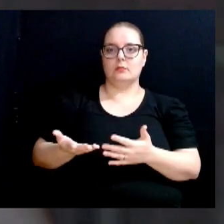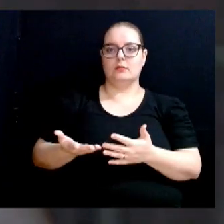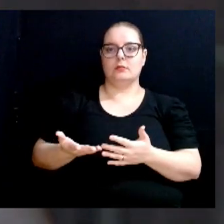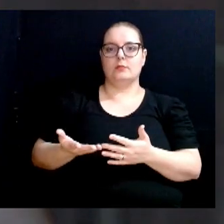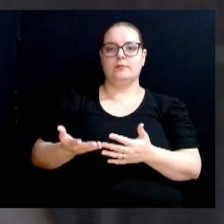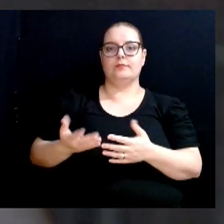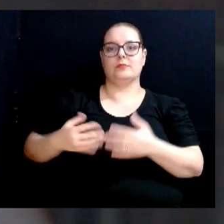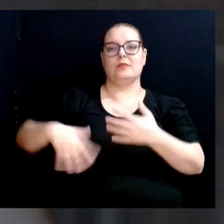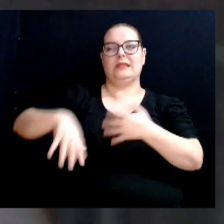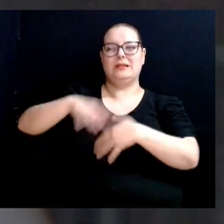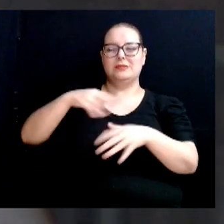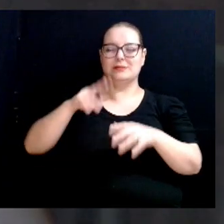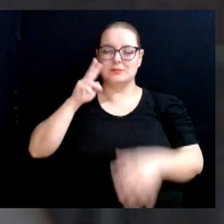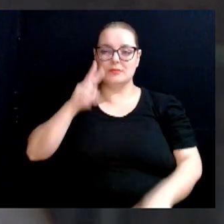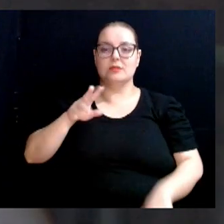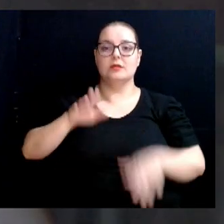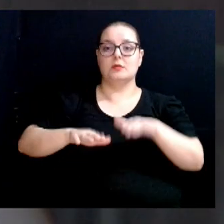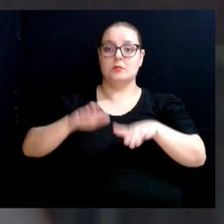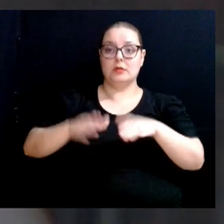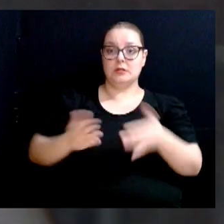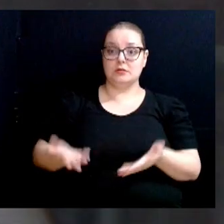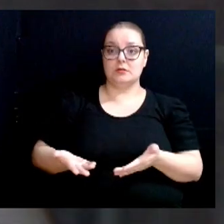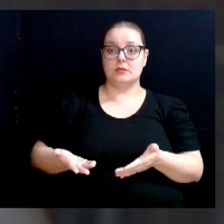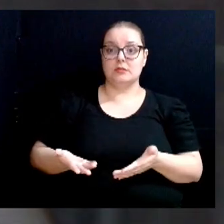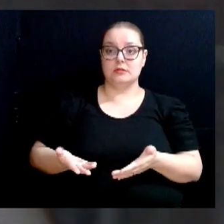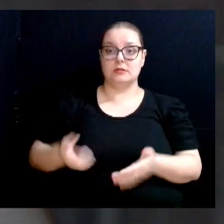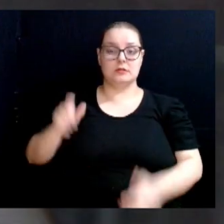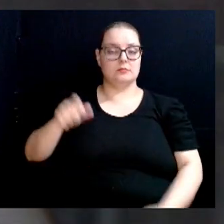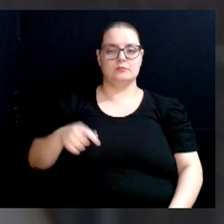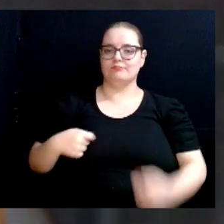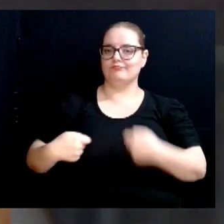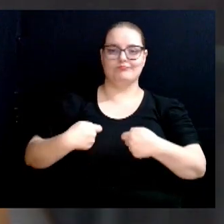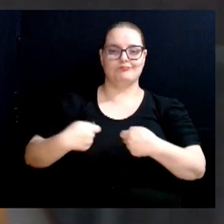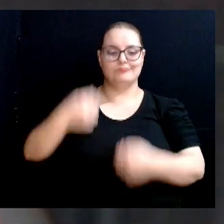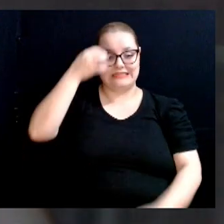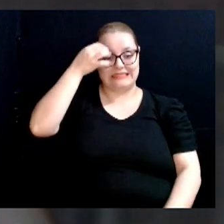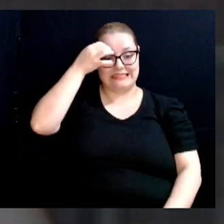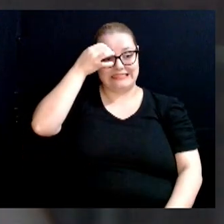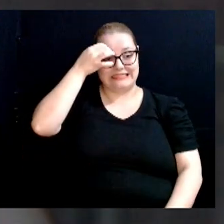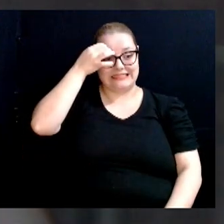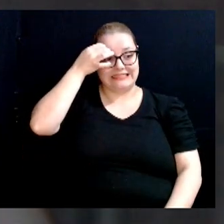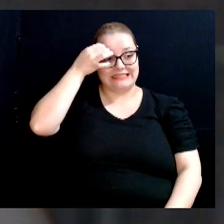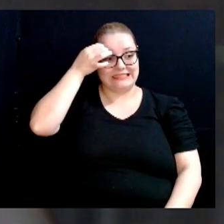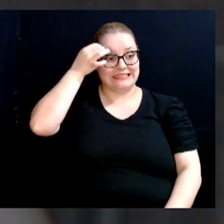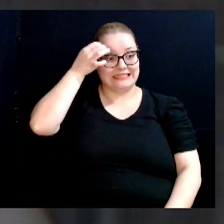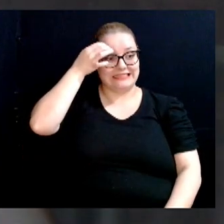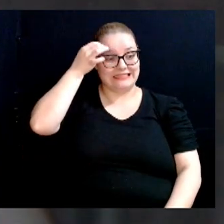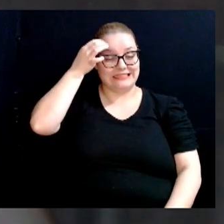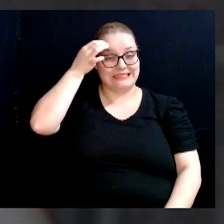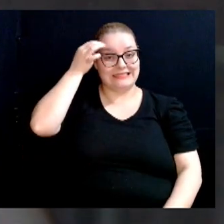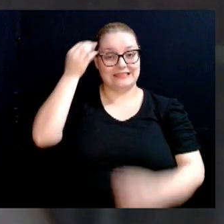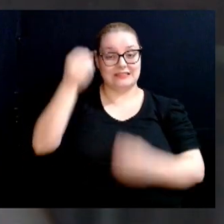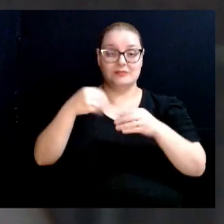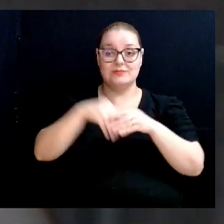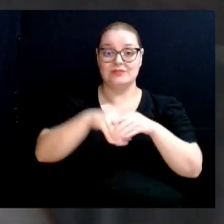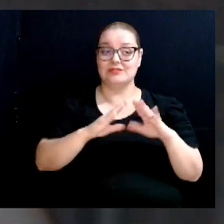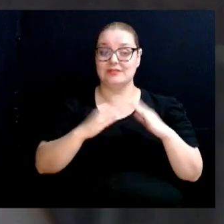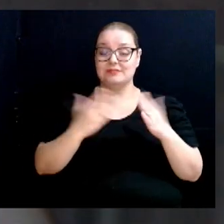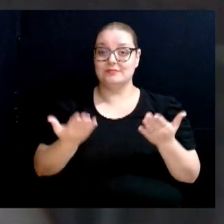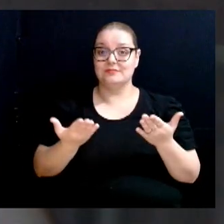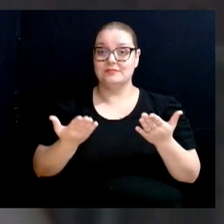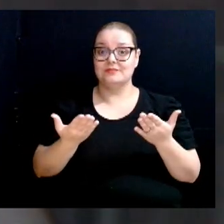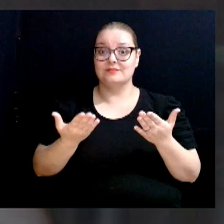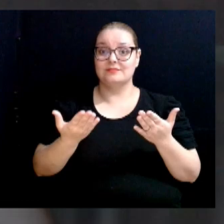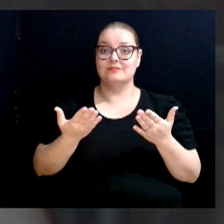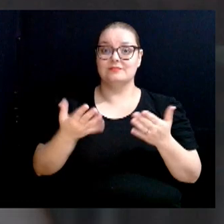olha, muitas das vezes, se a pessoa não se policia, a gente fica pensando como que também tá lá em casa, nas esferas da